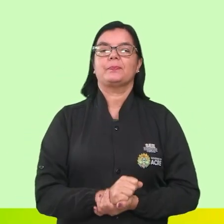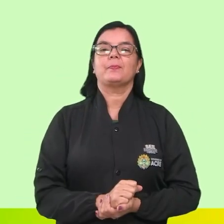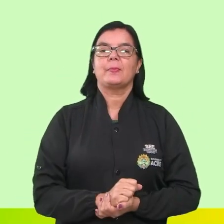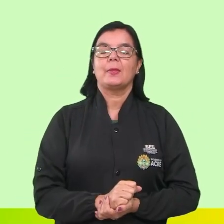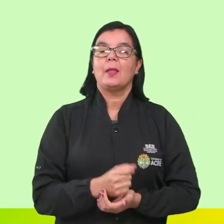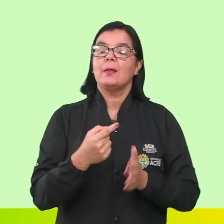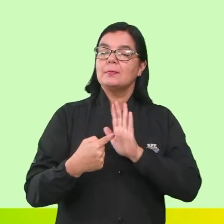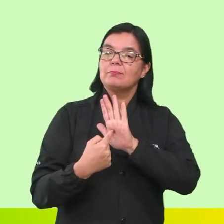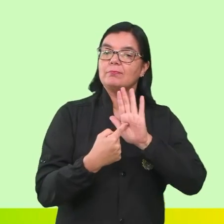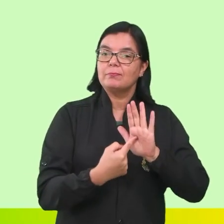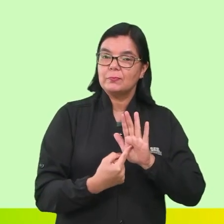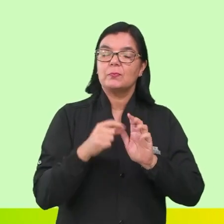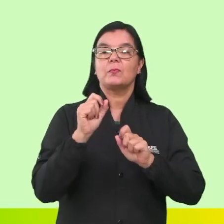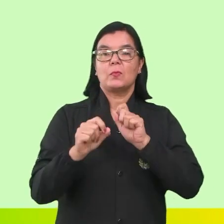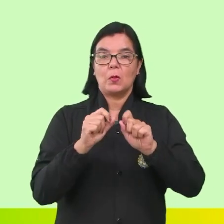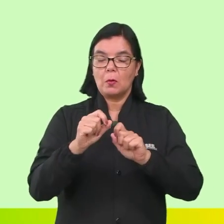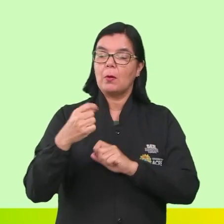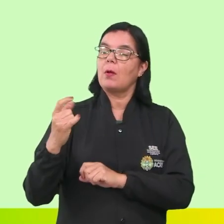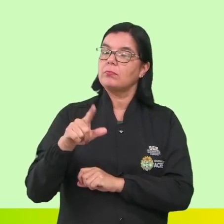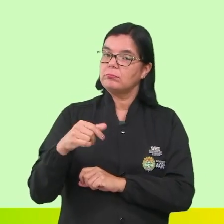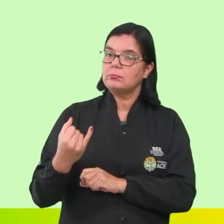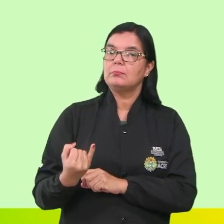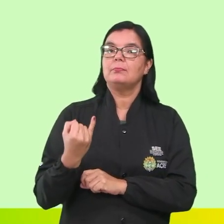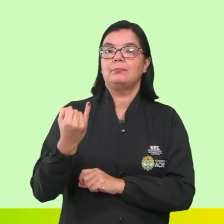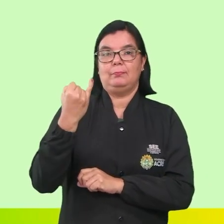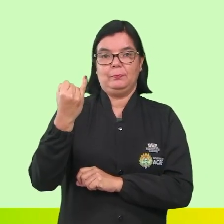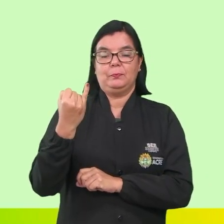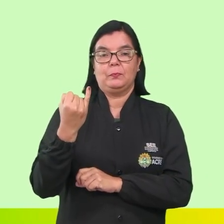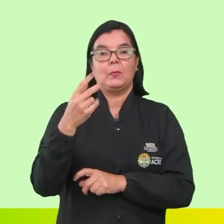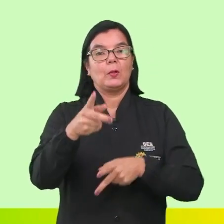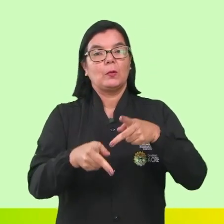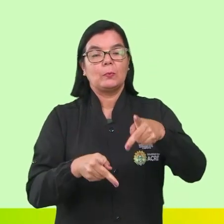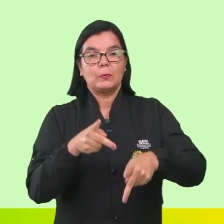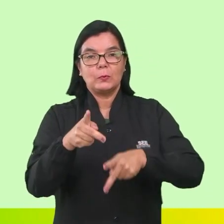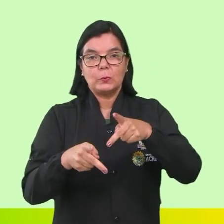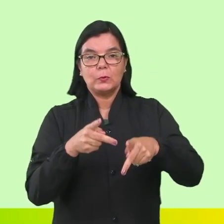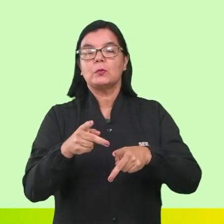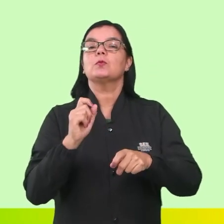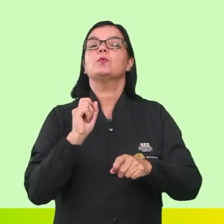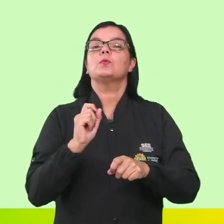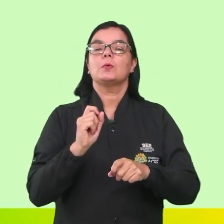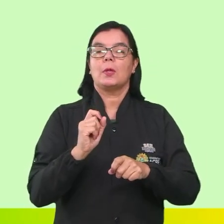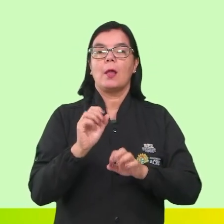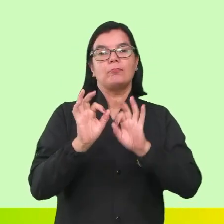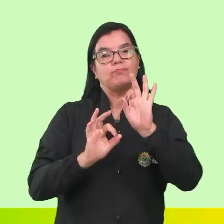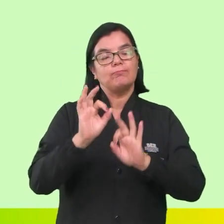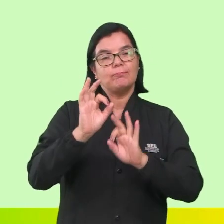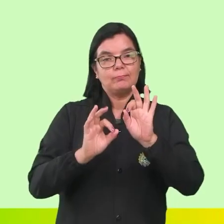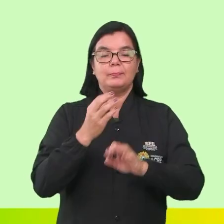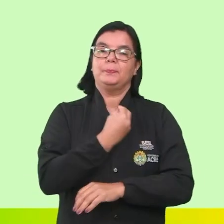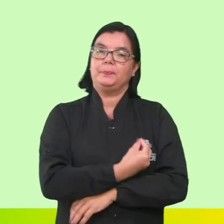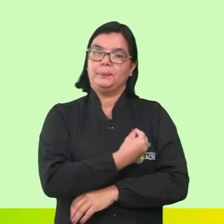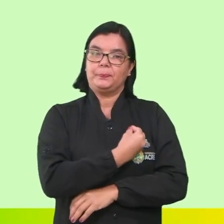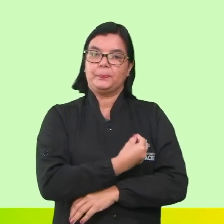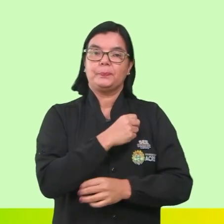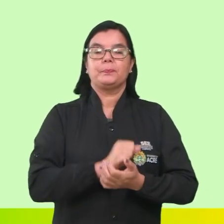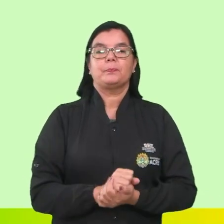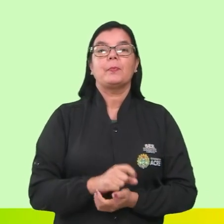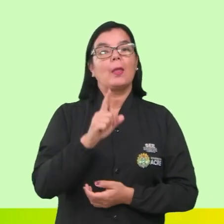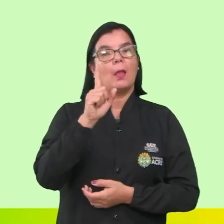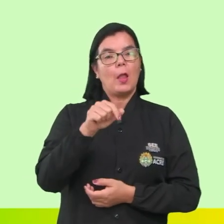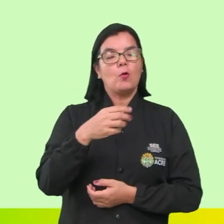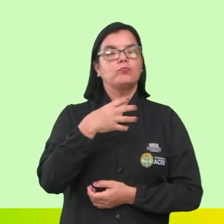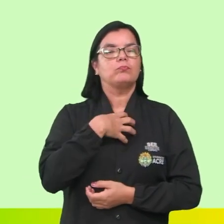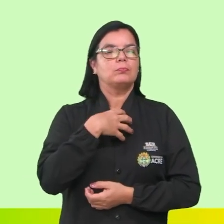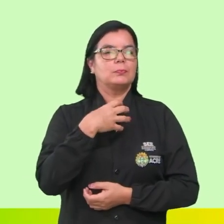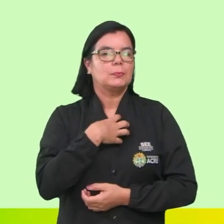de manifestação é de extrema importância para o seu povo, constituindo parte essencial da vida. É uma